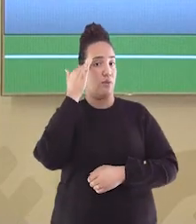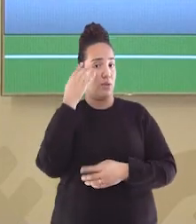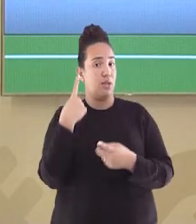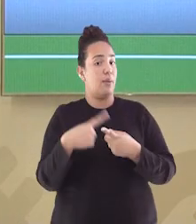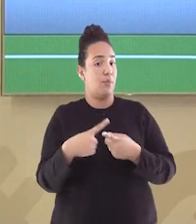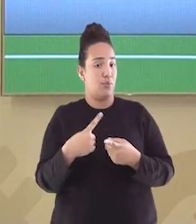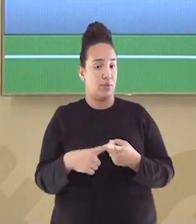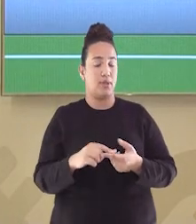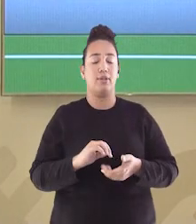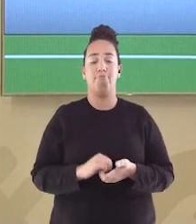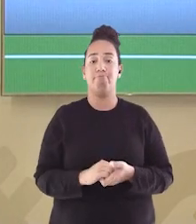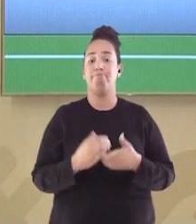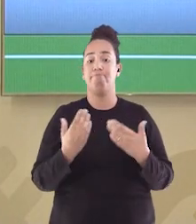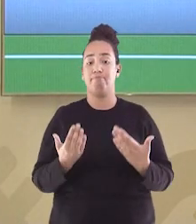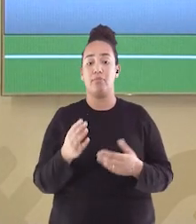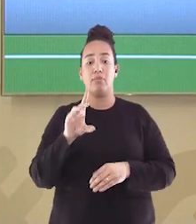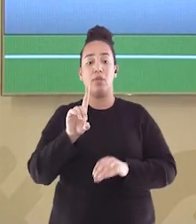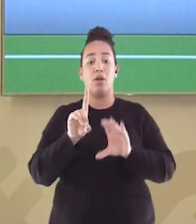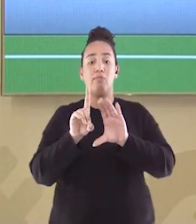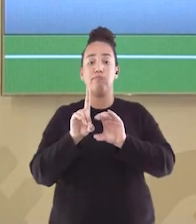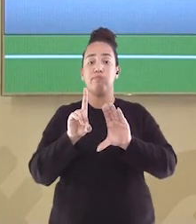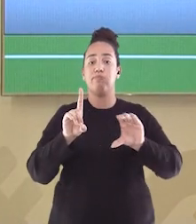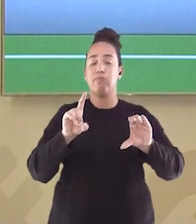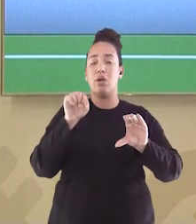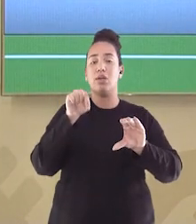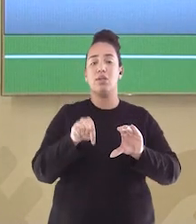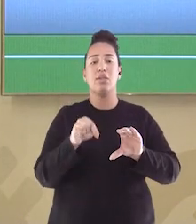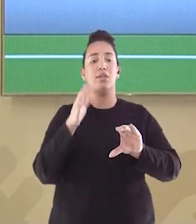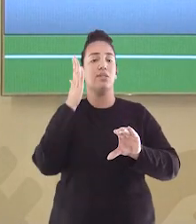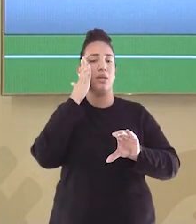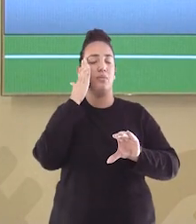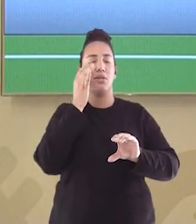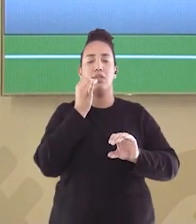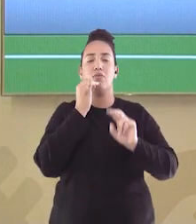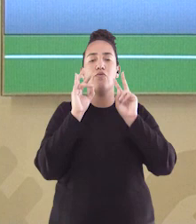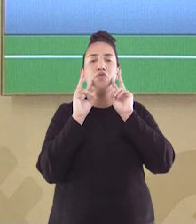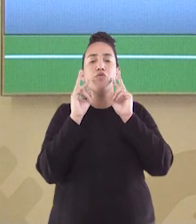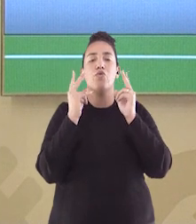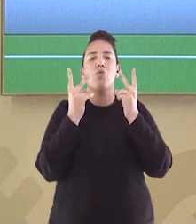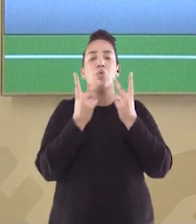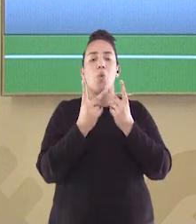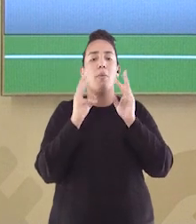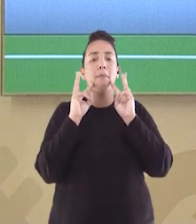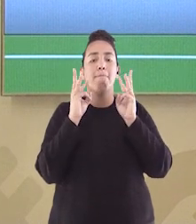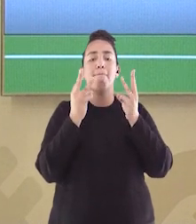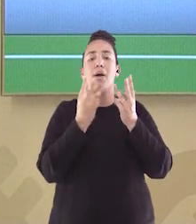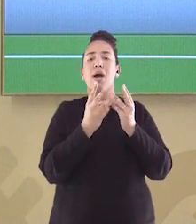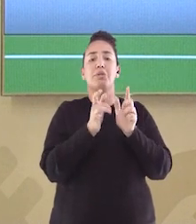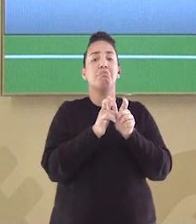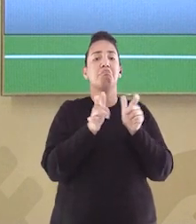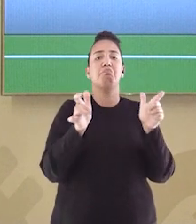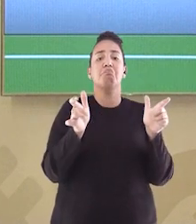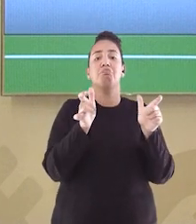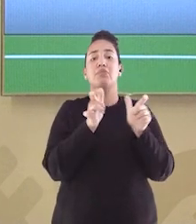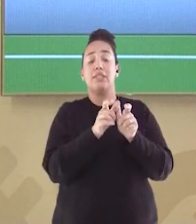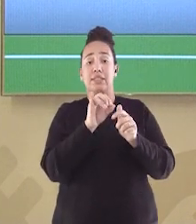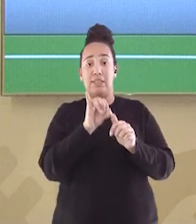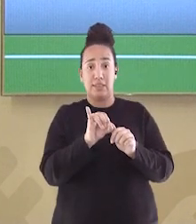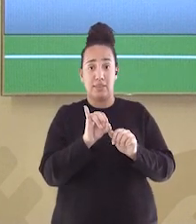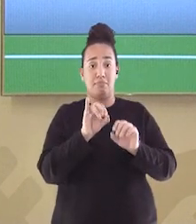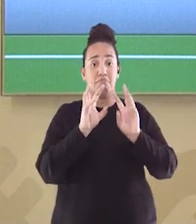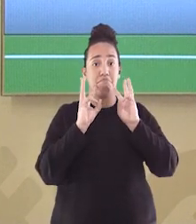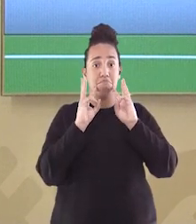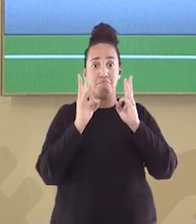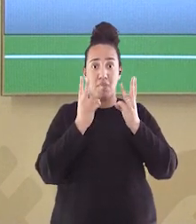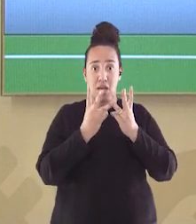A densidade é a grandeza capaz de medir quanta massa eu tenho em determinado volume. Quanto mais massa eu tenho em um volume, mais